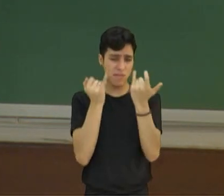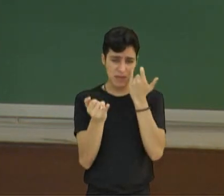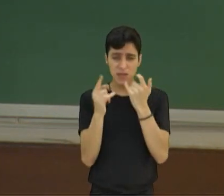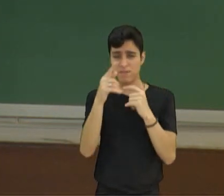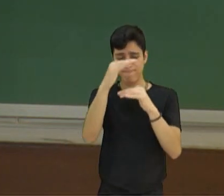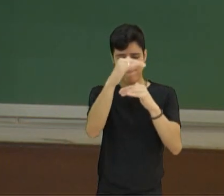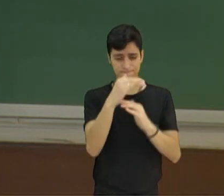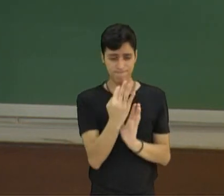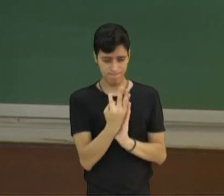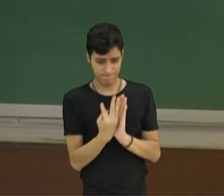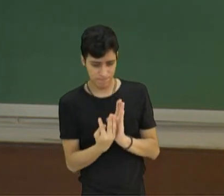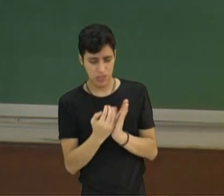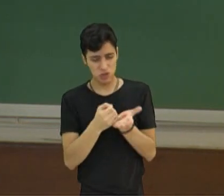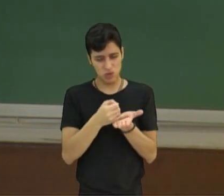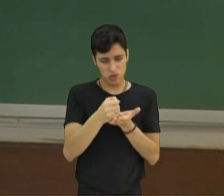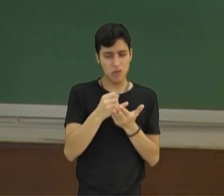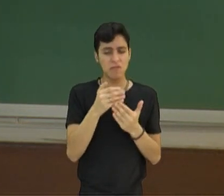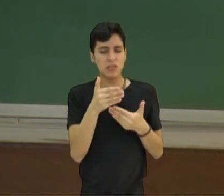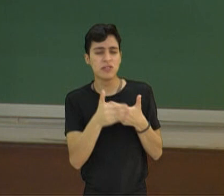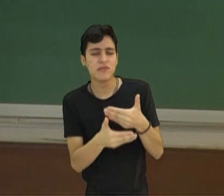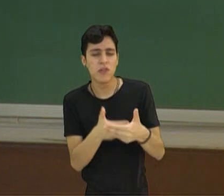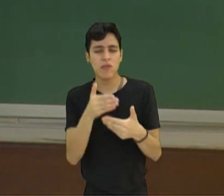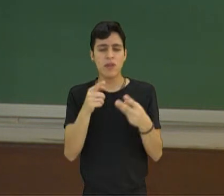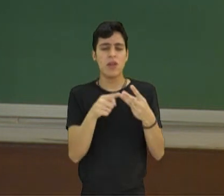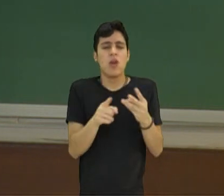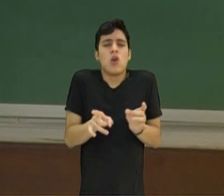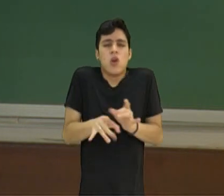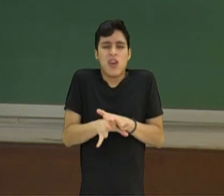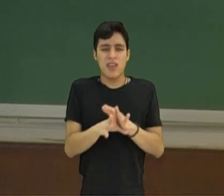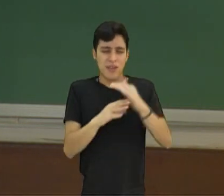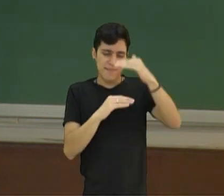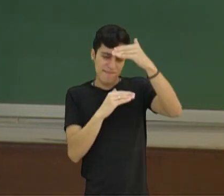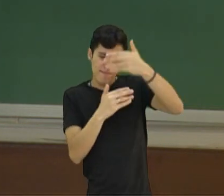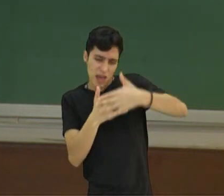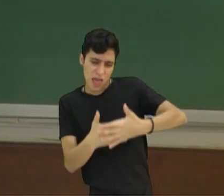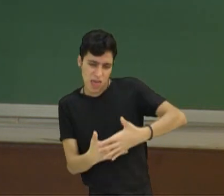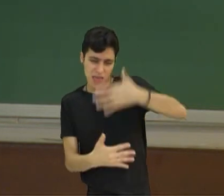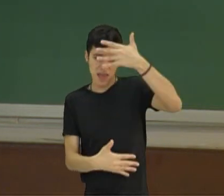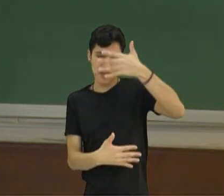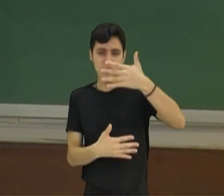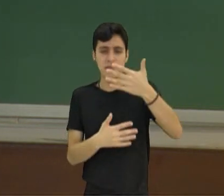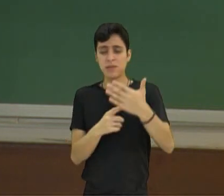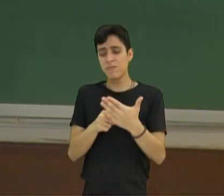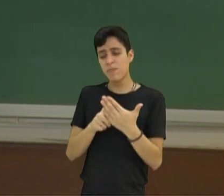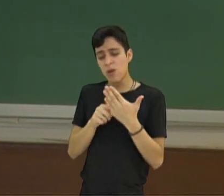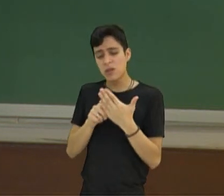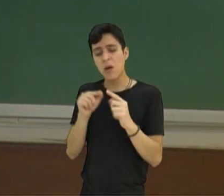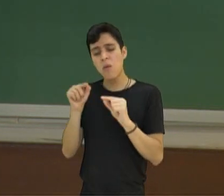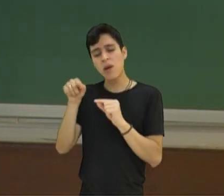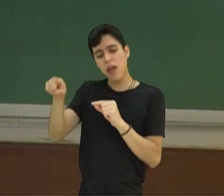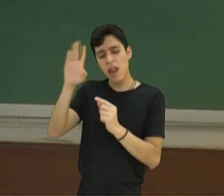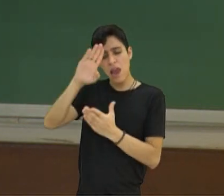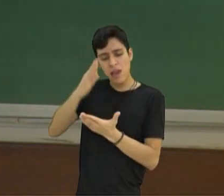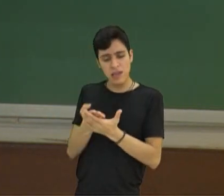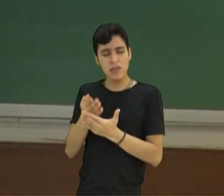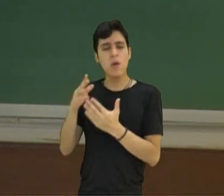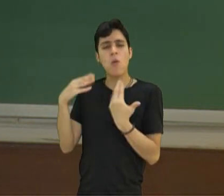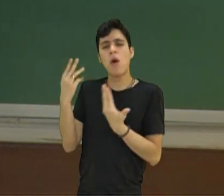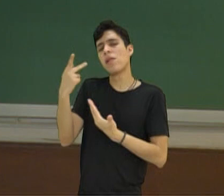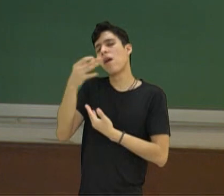do texto, a introdução, o desenvolvimento, a conclusão, a apresentação da tese e dos argumentos desse